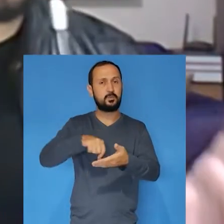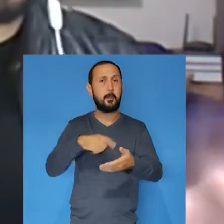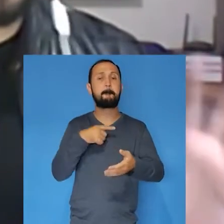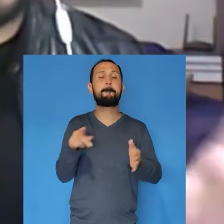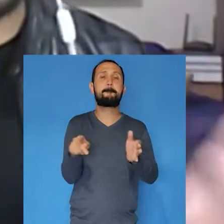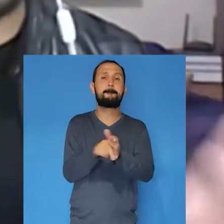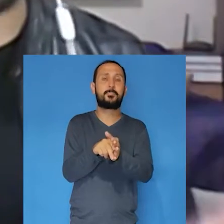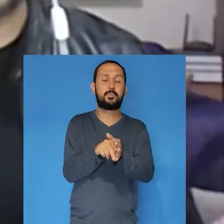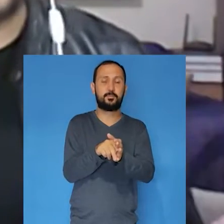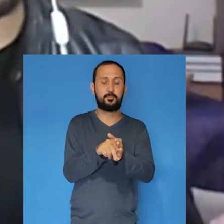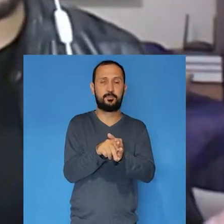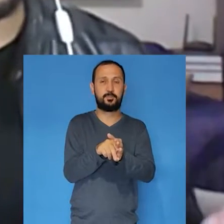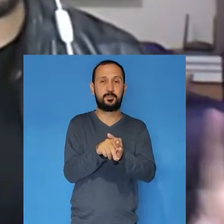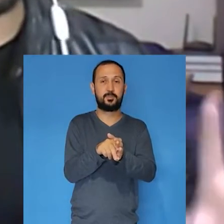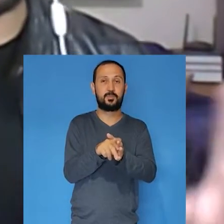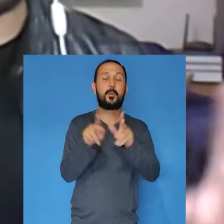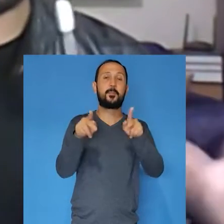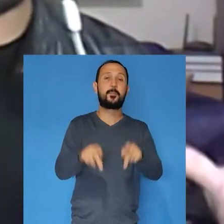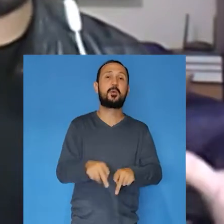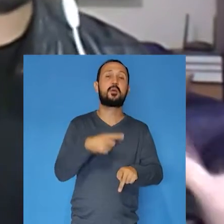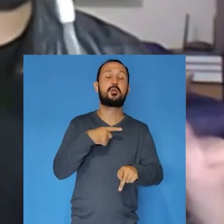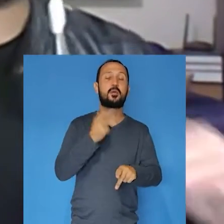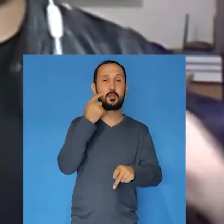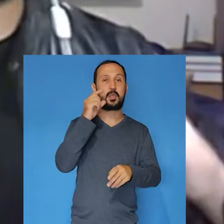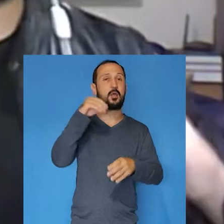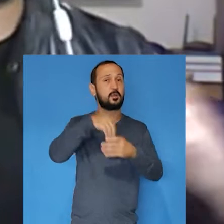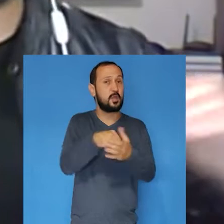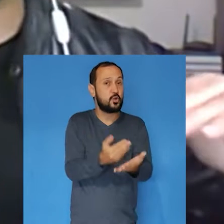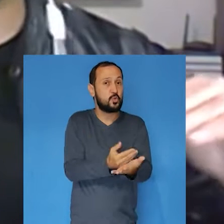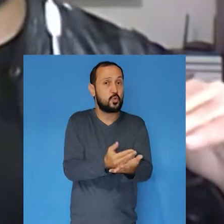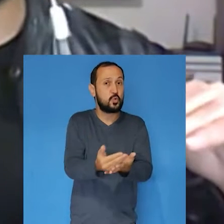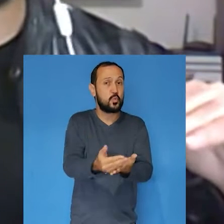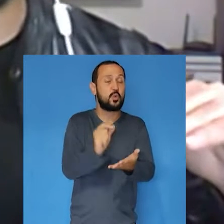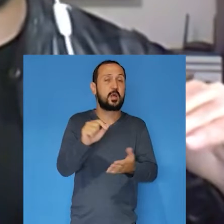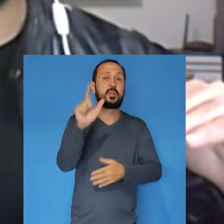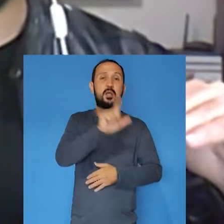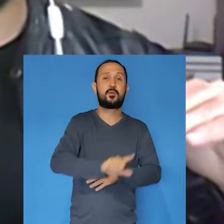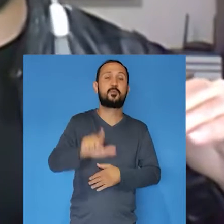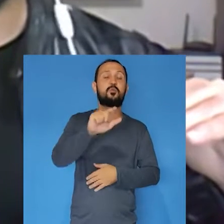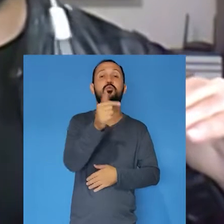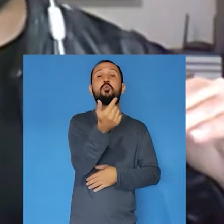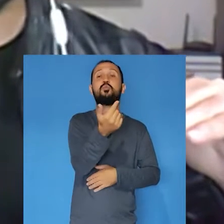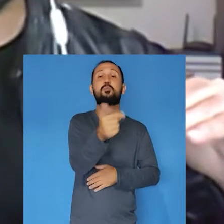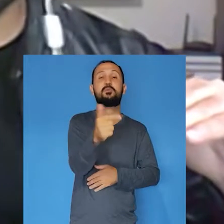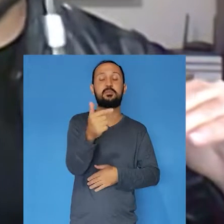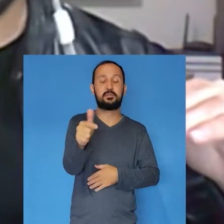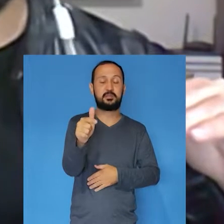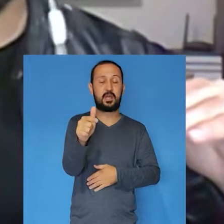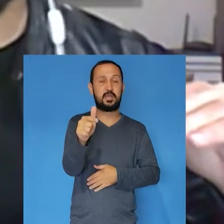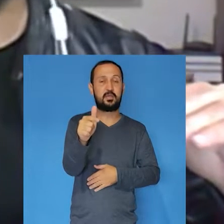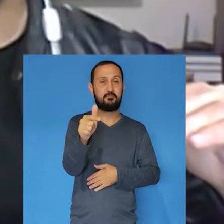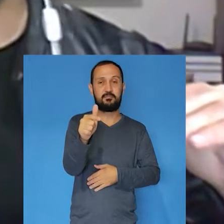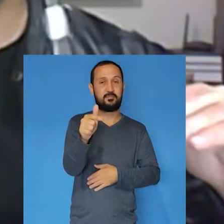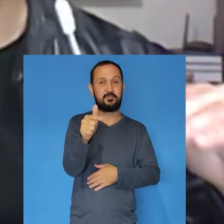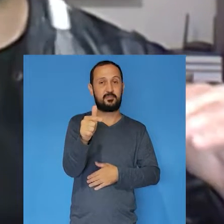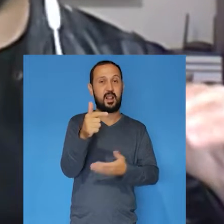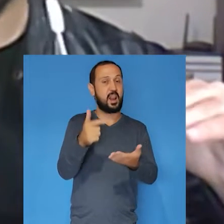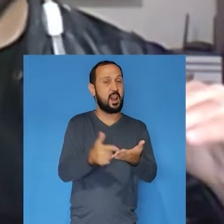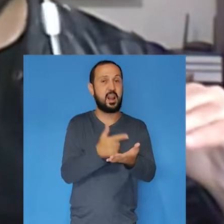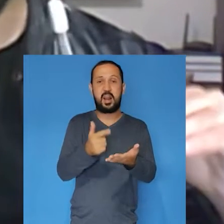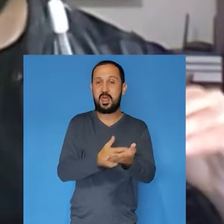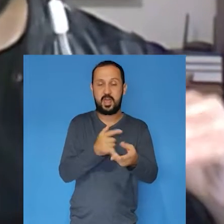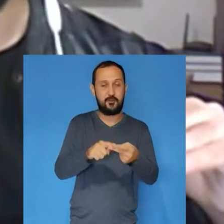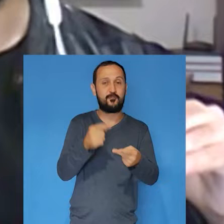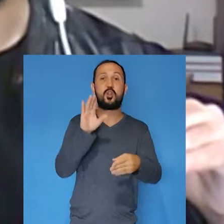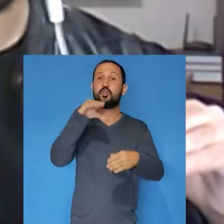um escritor muito popular, é um dos escritores assim que está na gênese da nossa literatura quando não há livros e editoras no Brasil. Isso